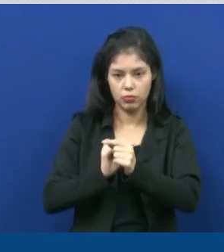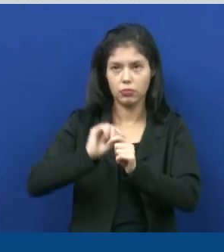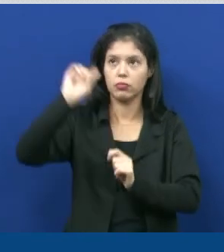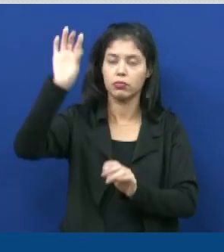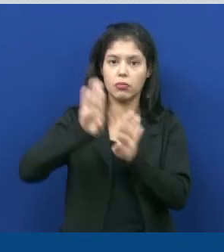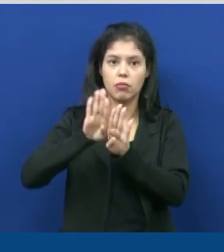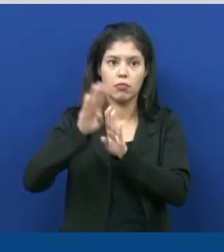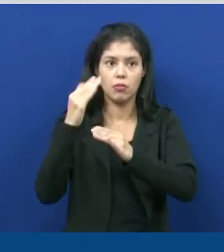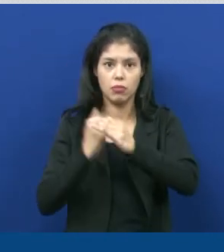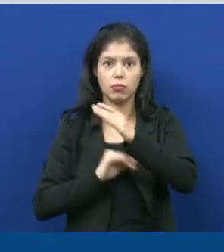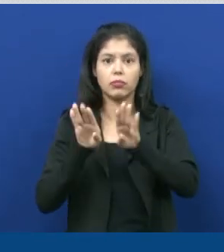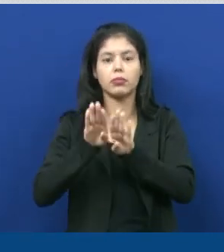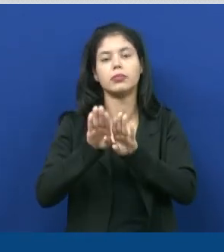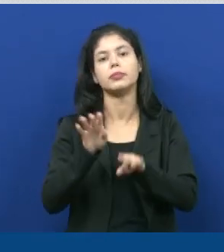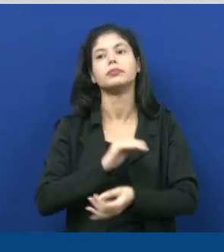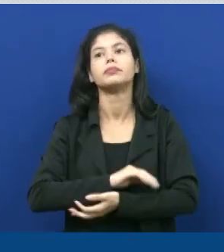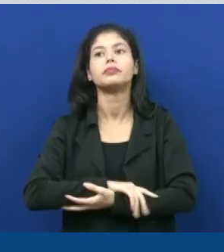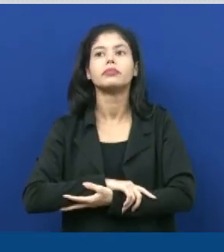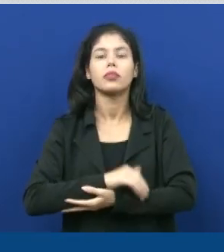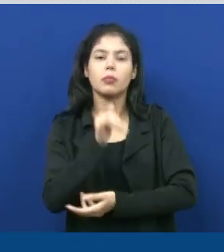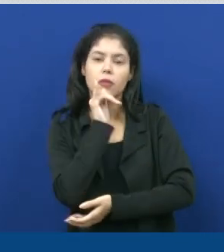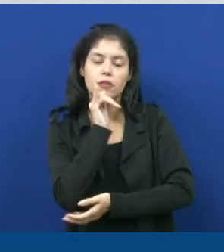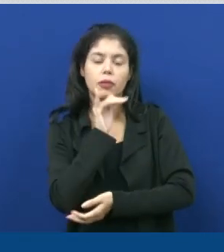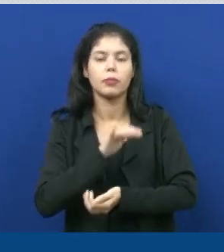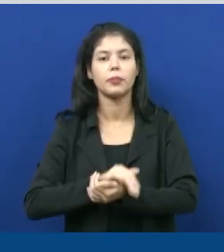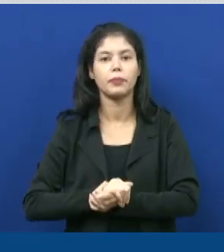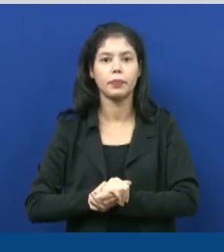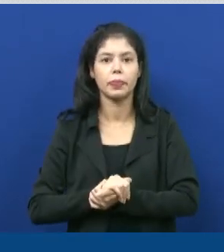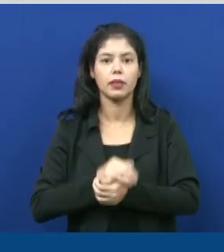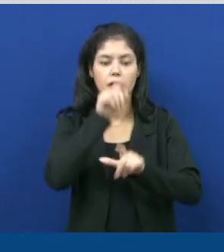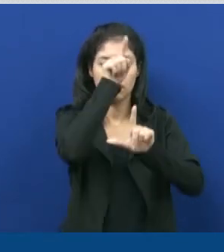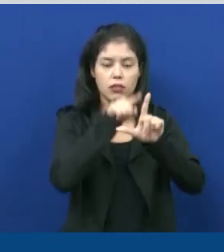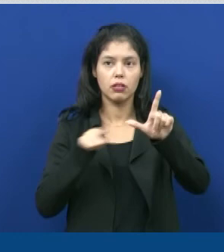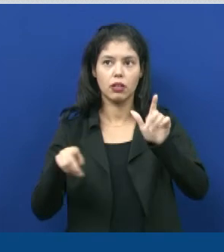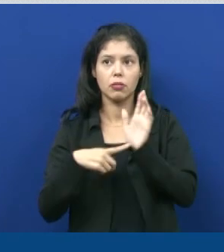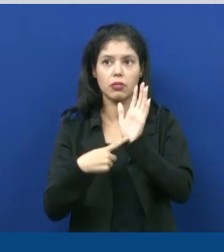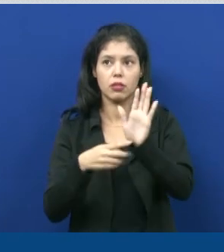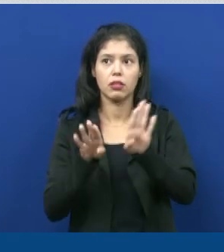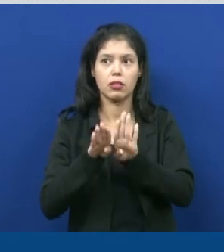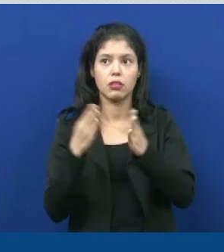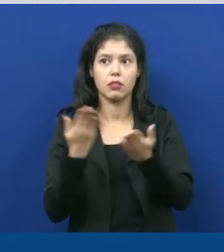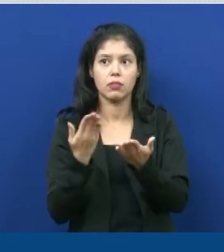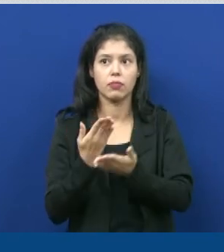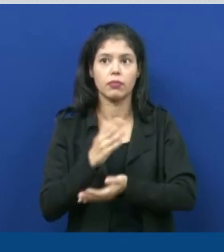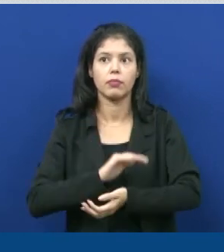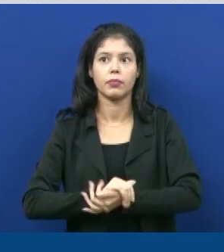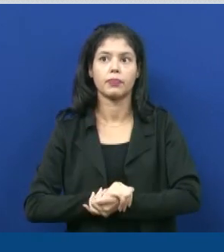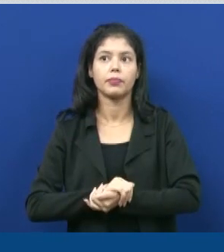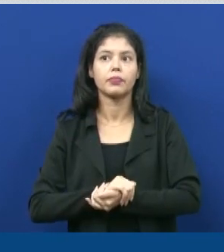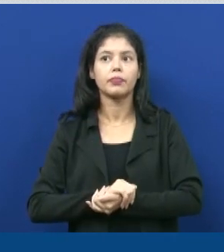decrescente. Por exemplo, vamos construir o gráfico da função y igual a 3x menos 1.